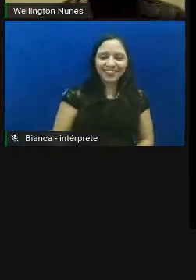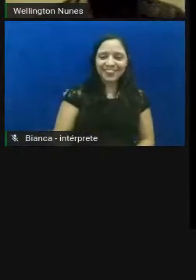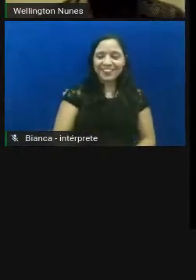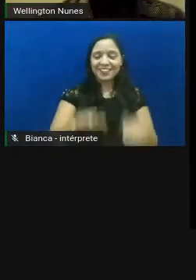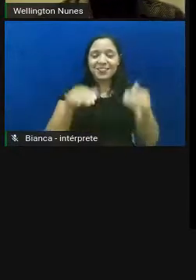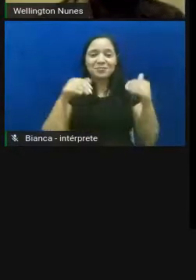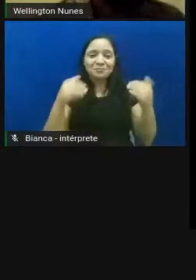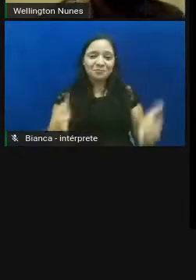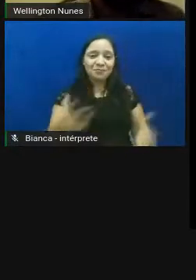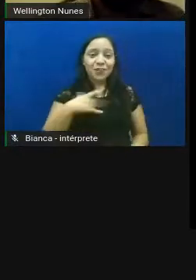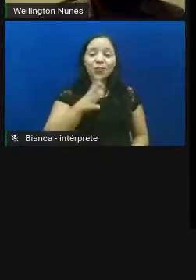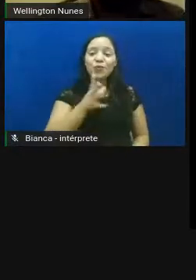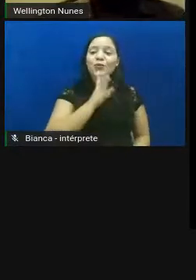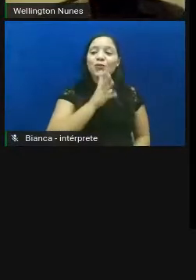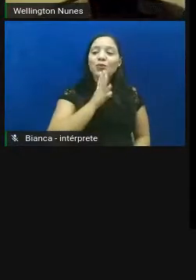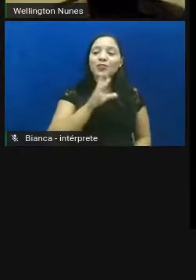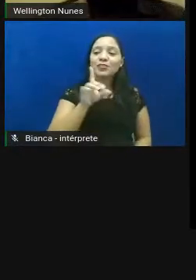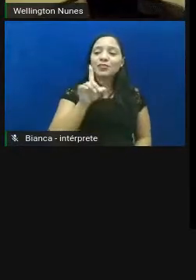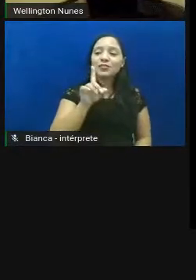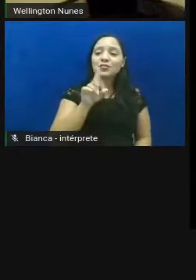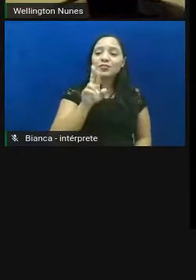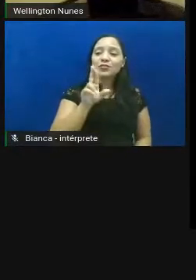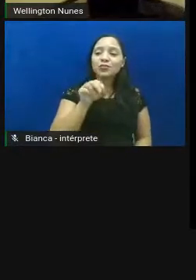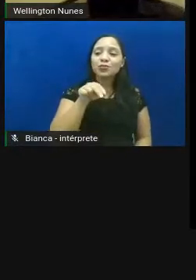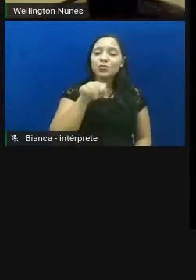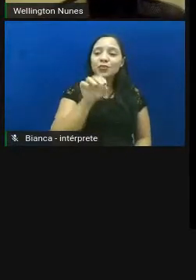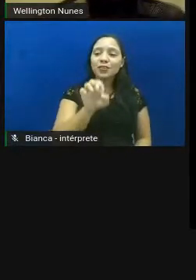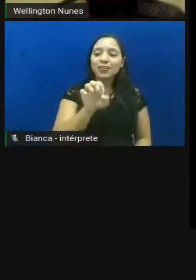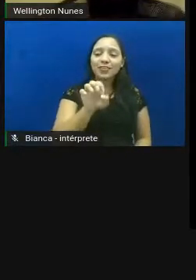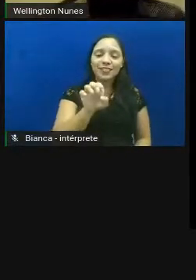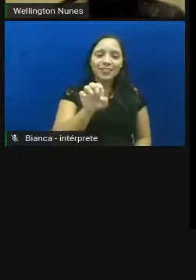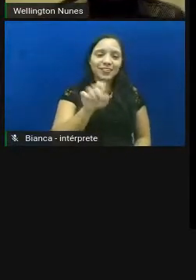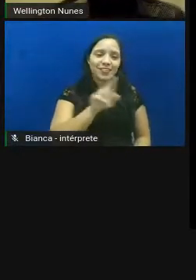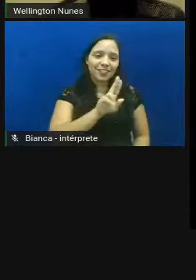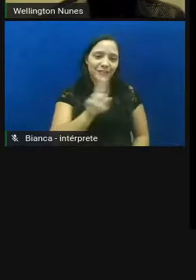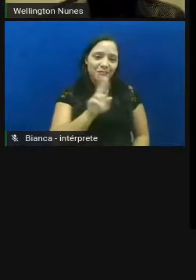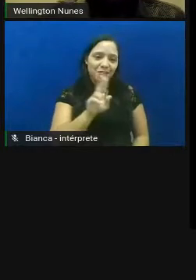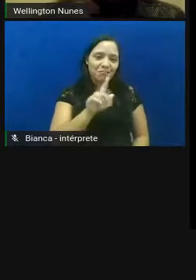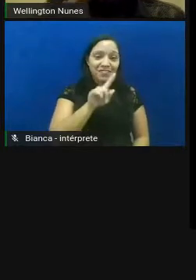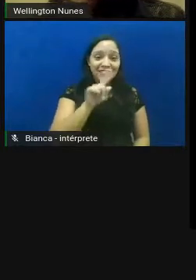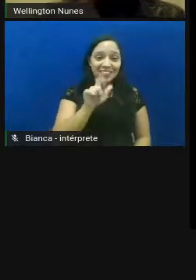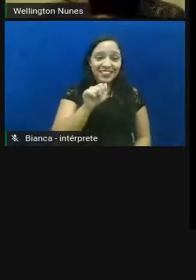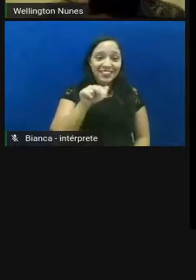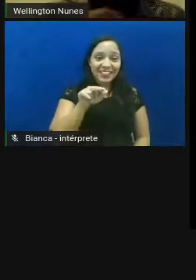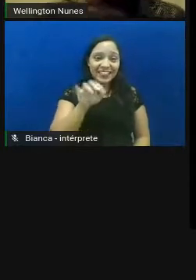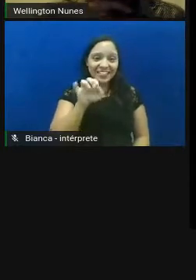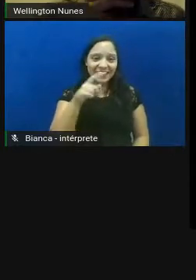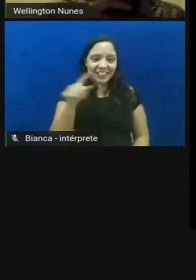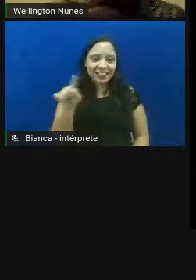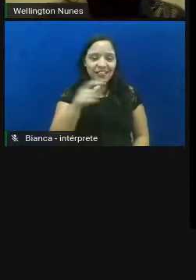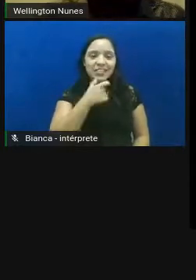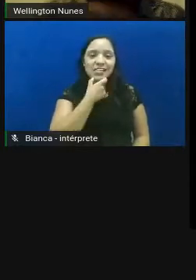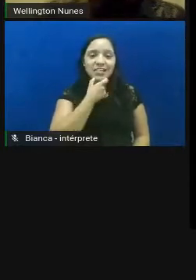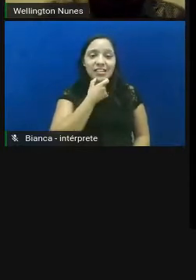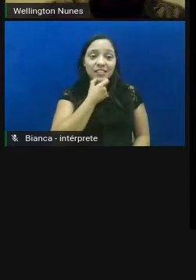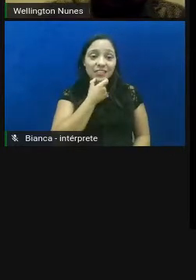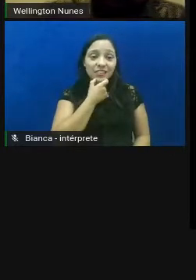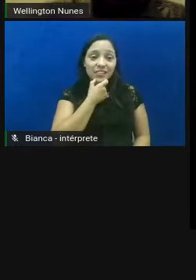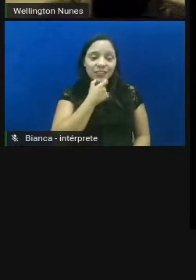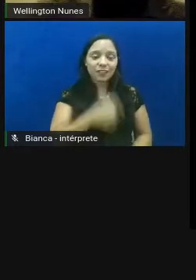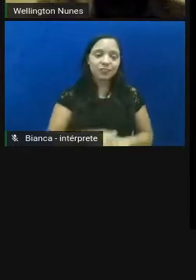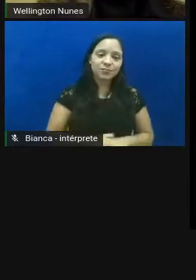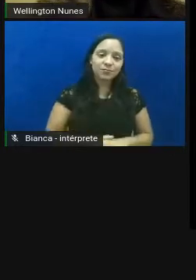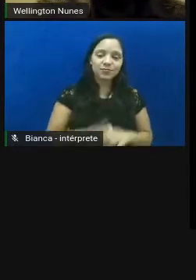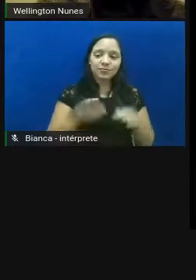drone. O drone não é uma sigla. Curiosamente, drone é zangão em inglês. Aquele besouro que faz barulho, né? É uma